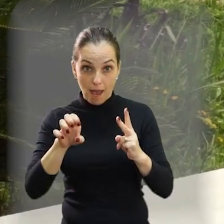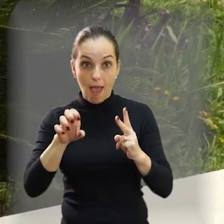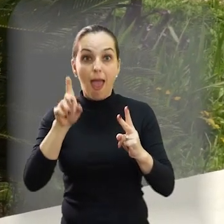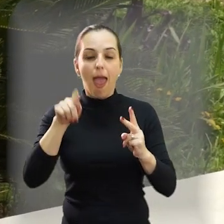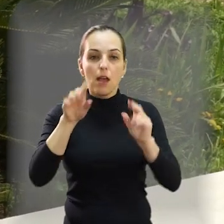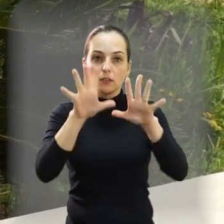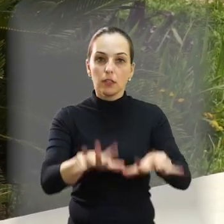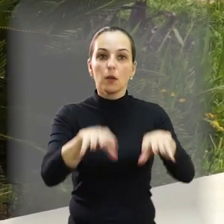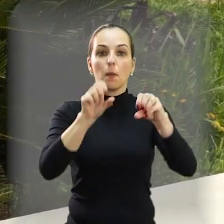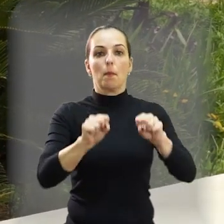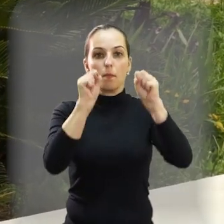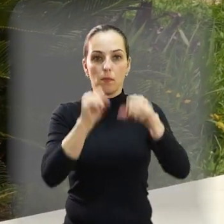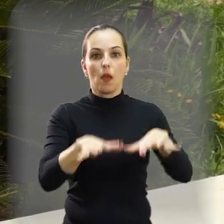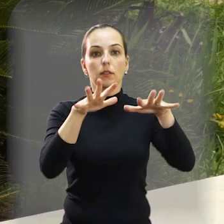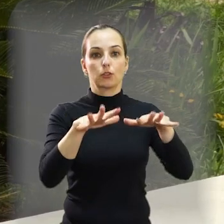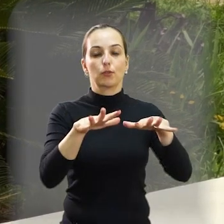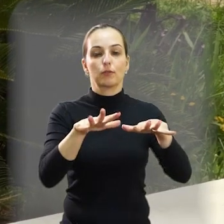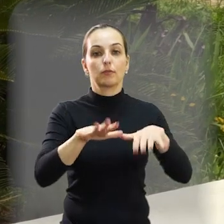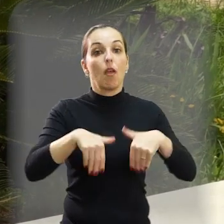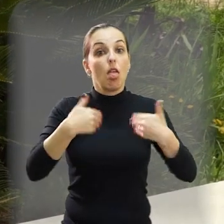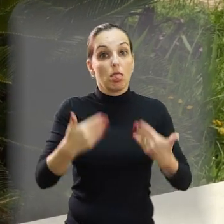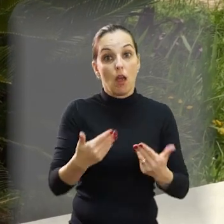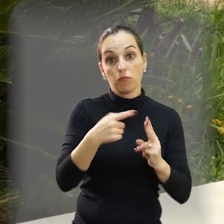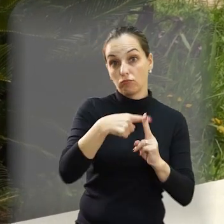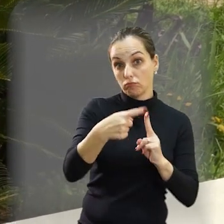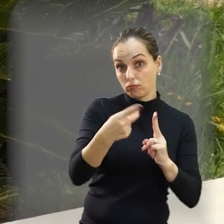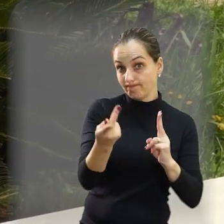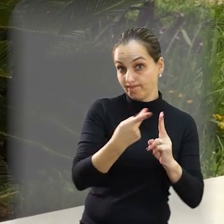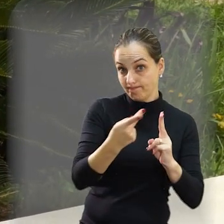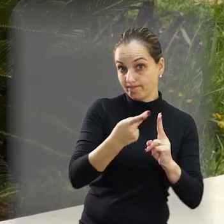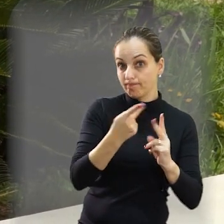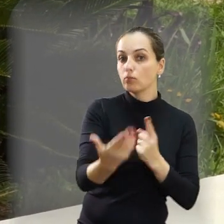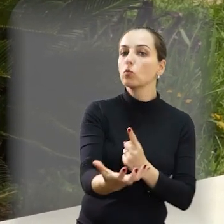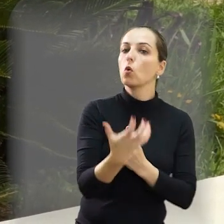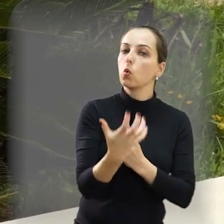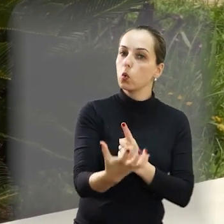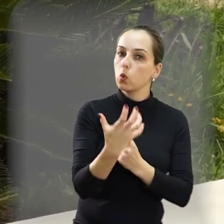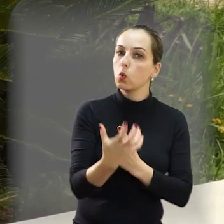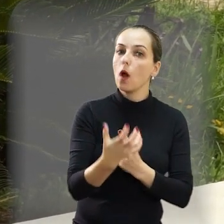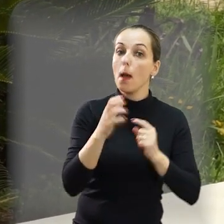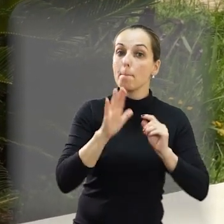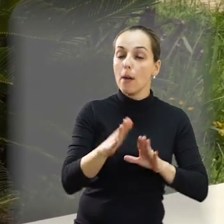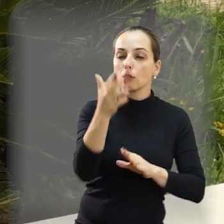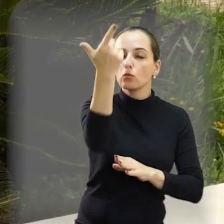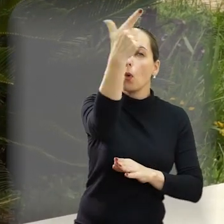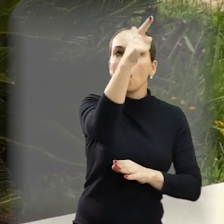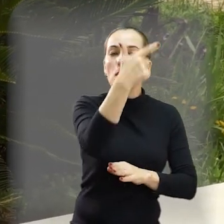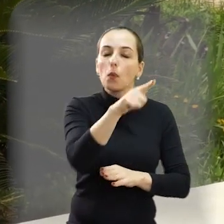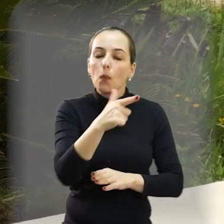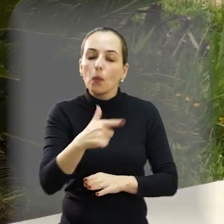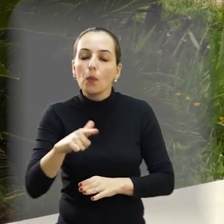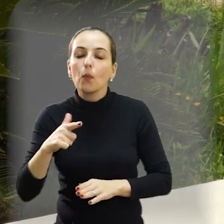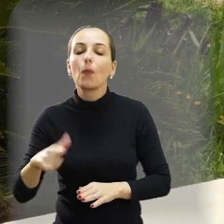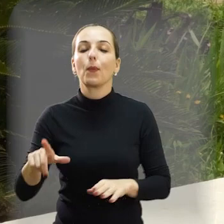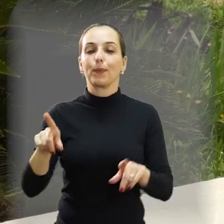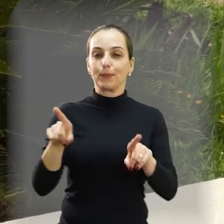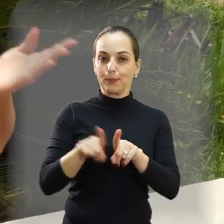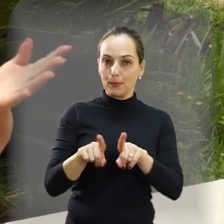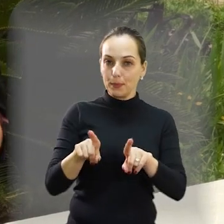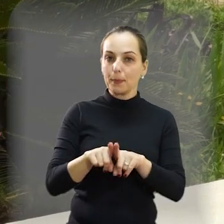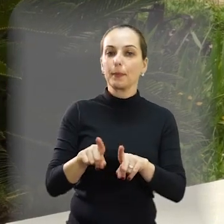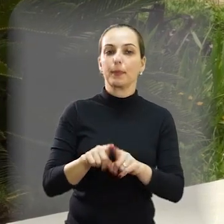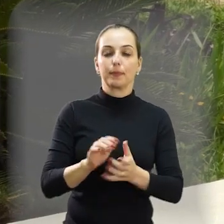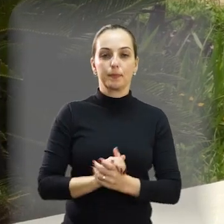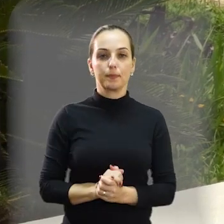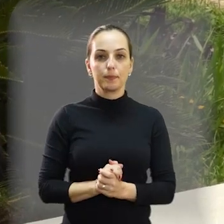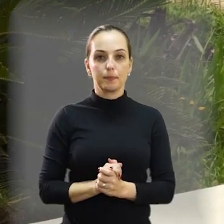Boneco, e o Felipe Leibel, que é o mágico. Então, são pessoas que me inspiram, mas